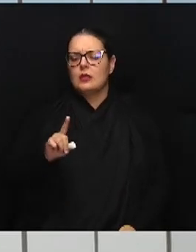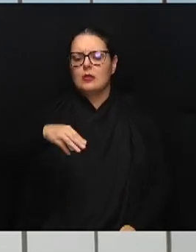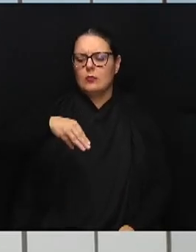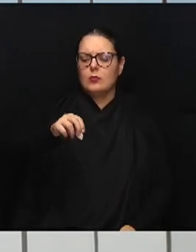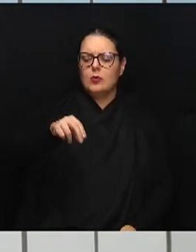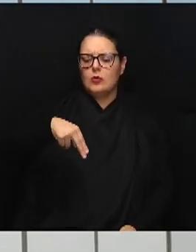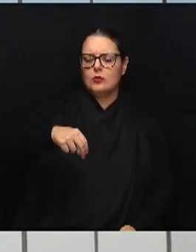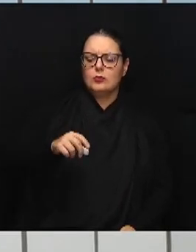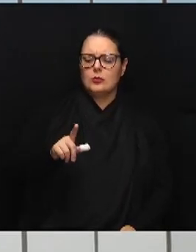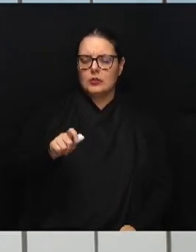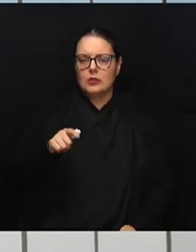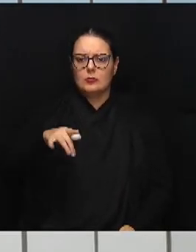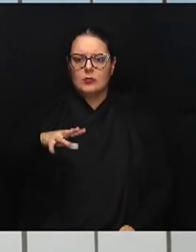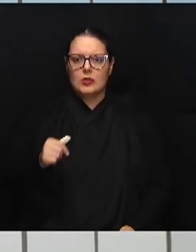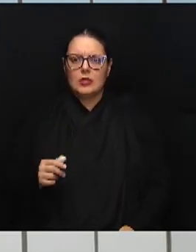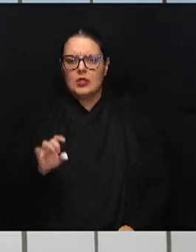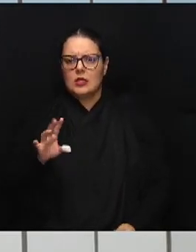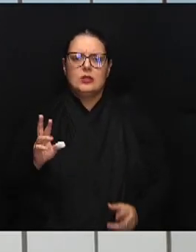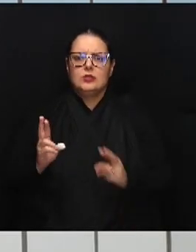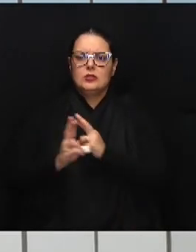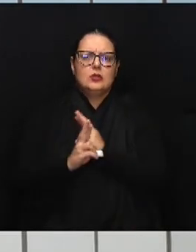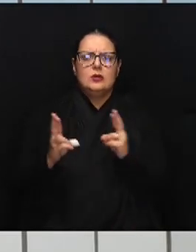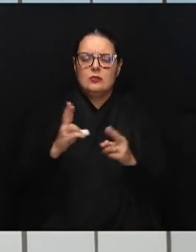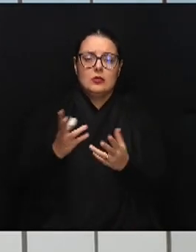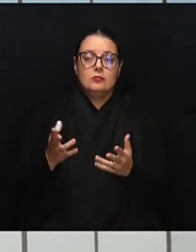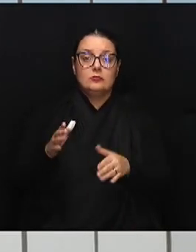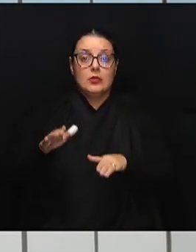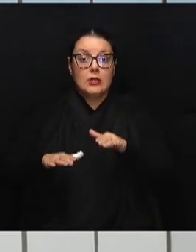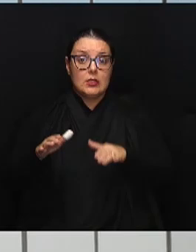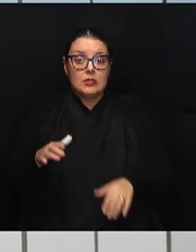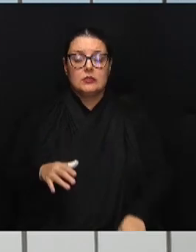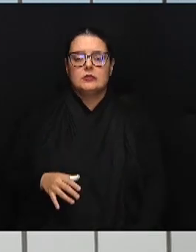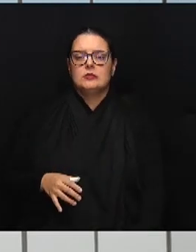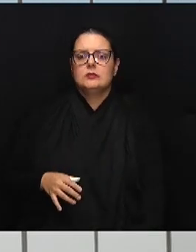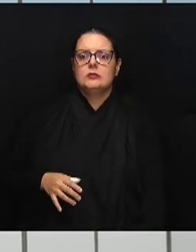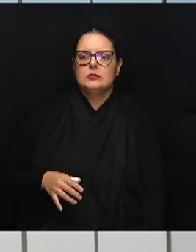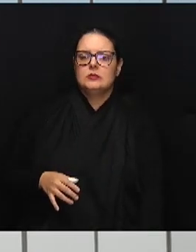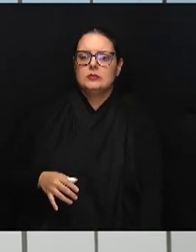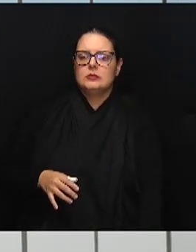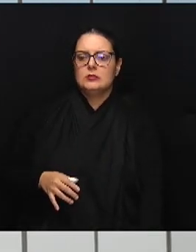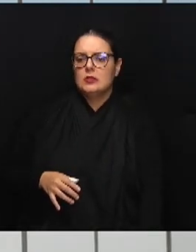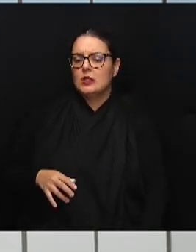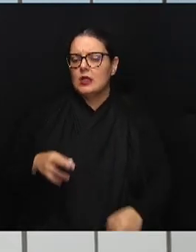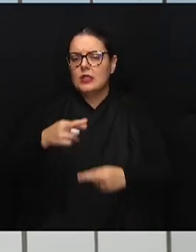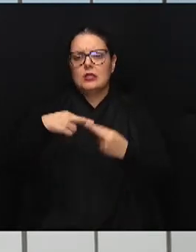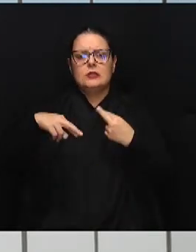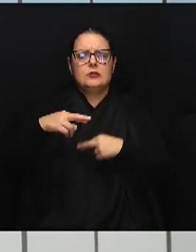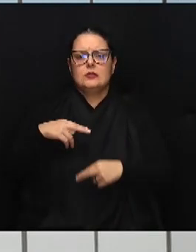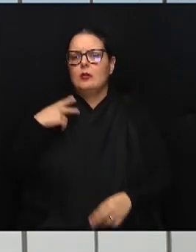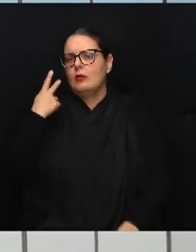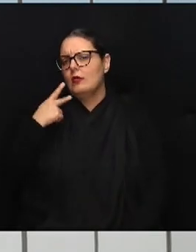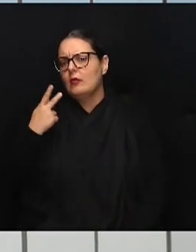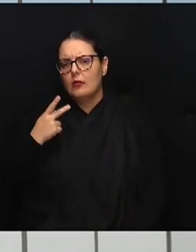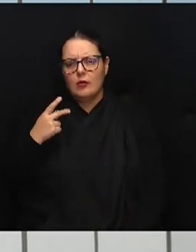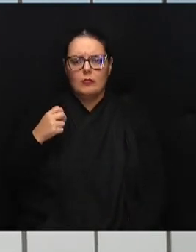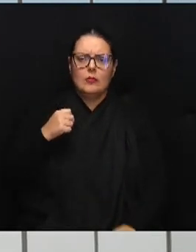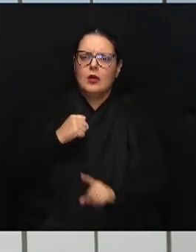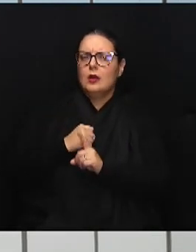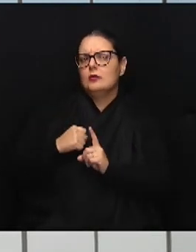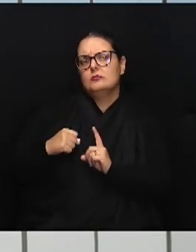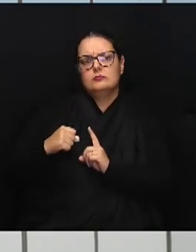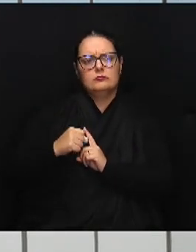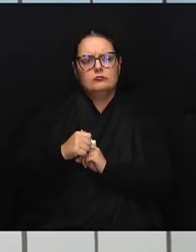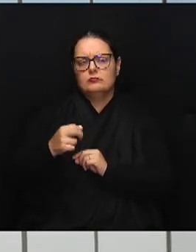só uma questão relacional? Muitas vezes ela está aliada a questões políticas, a questões